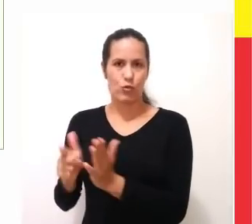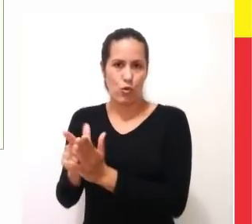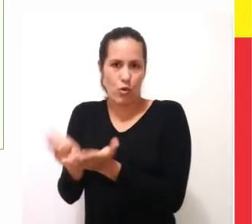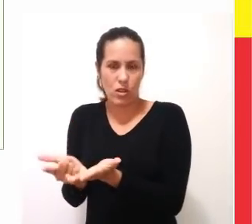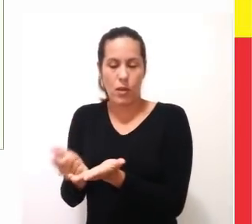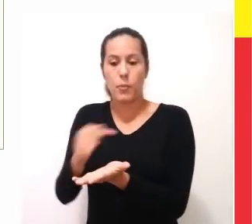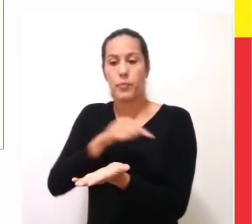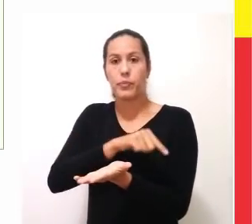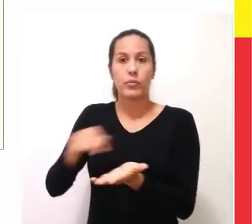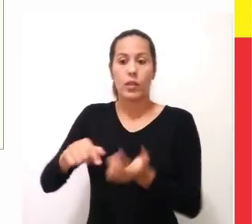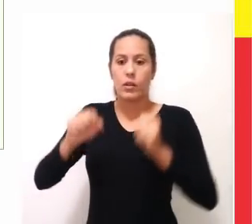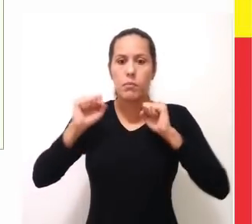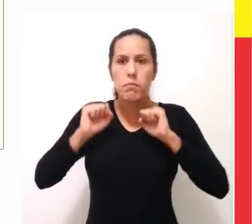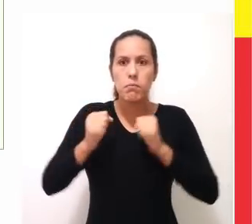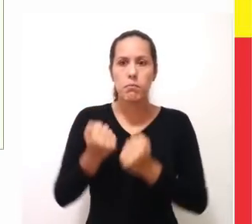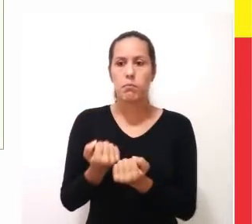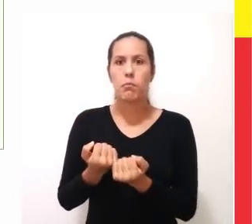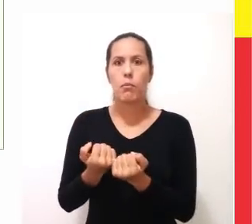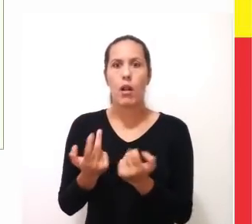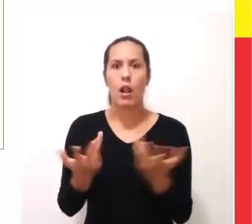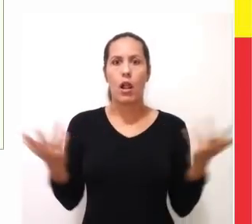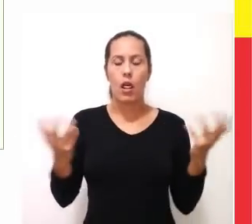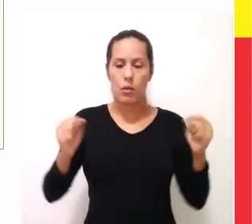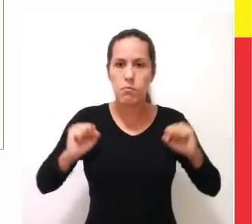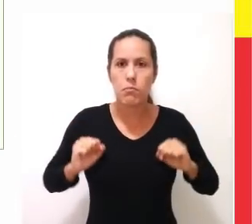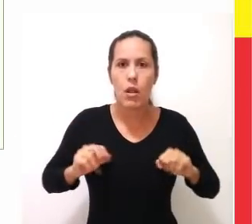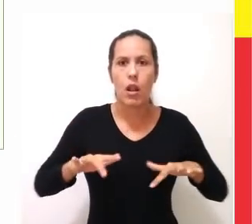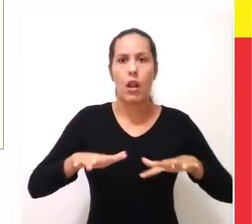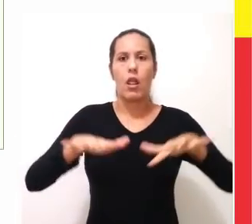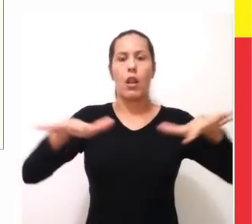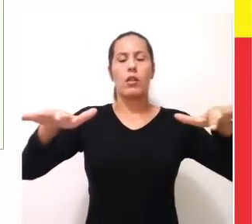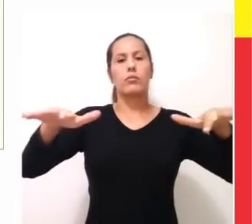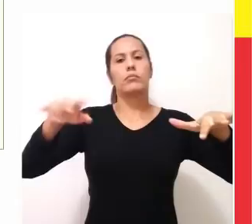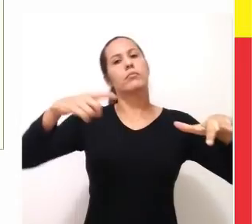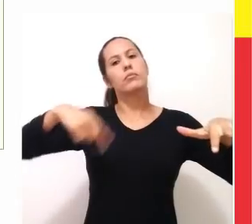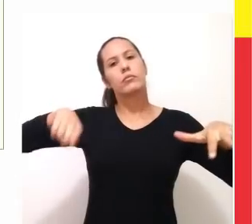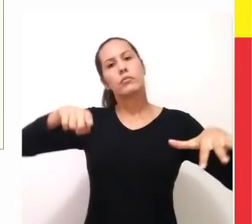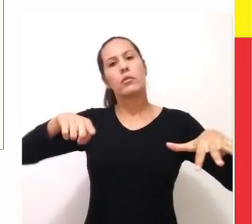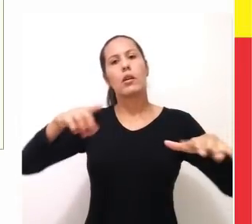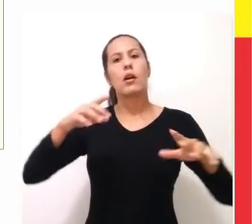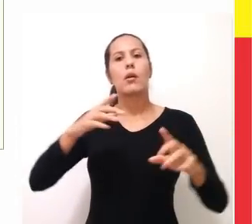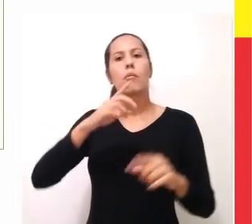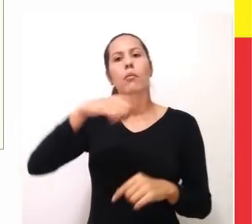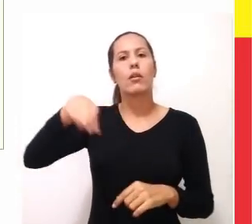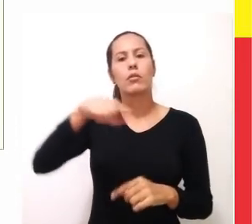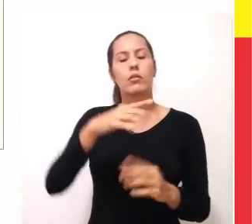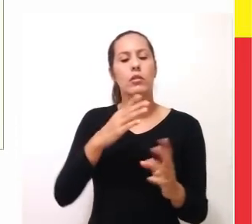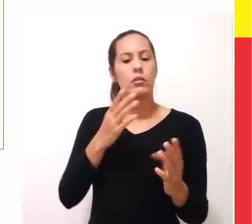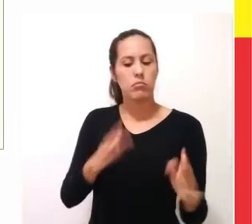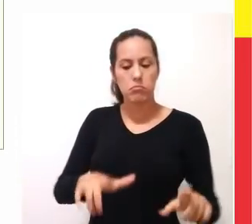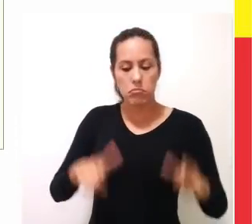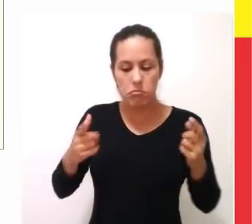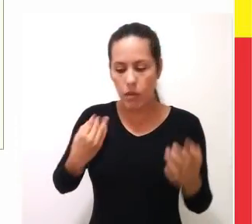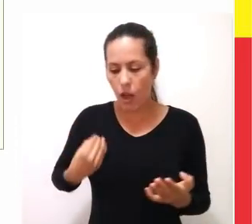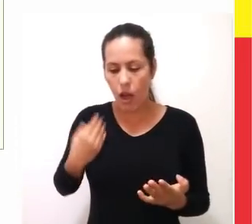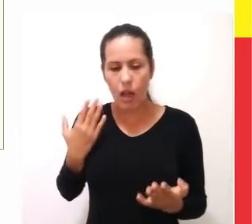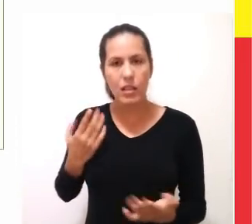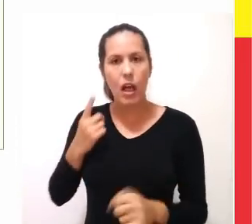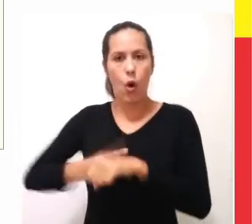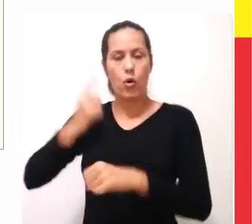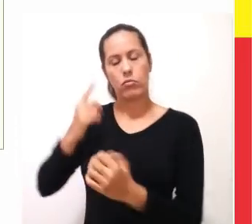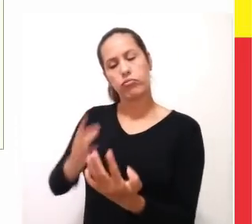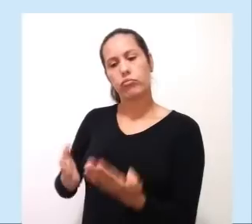vez que é produzido em grande quantidade, geralmente para um público-alvo, abrangente e destinado ao consumo imediato.